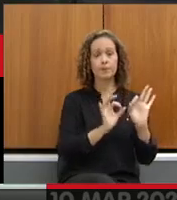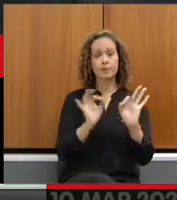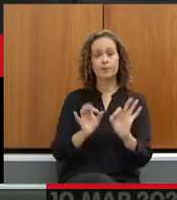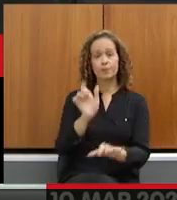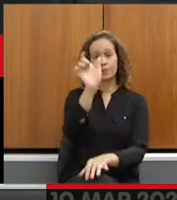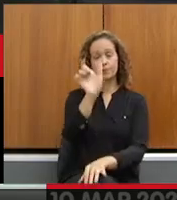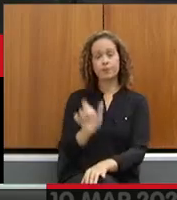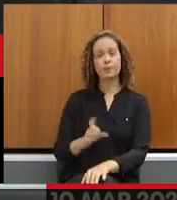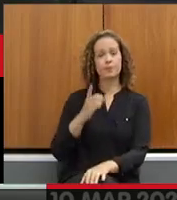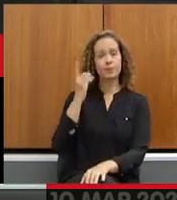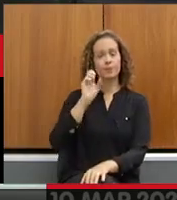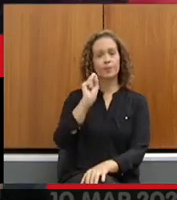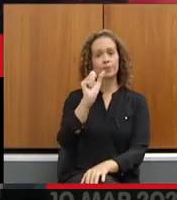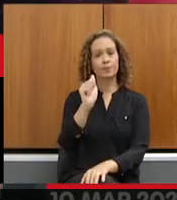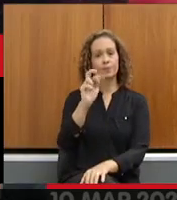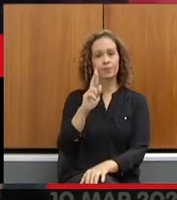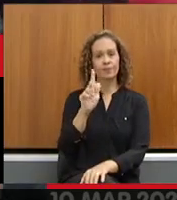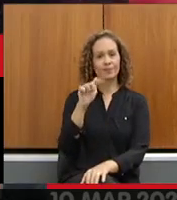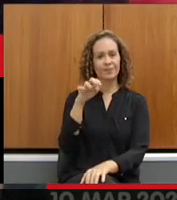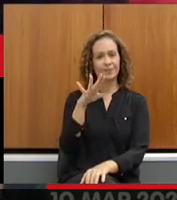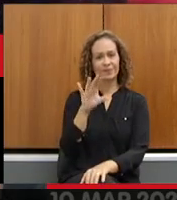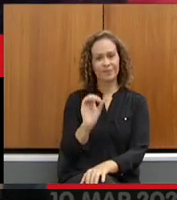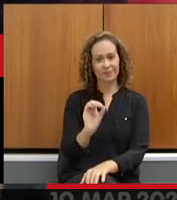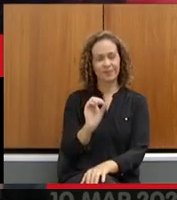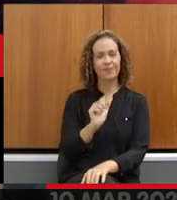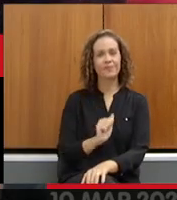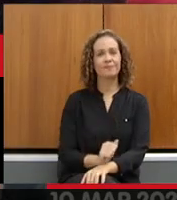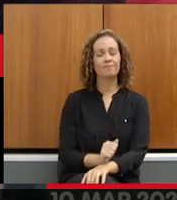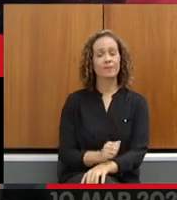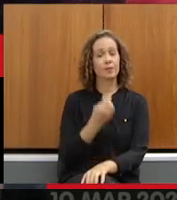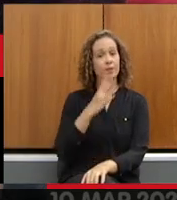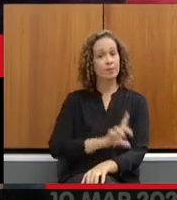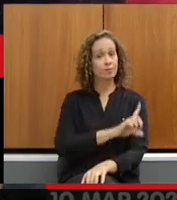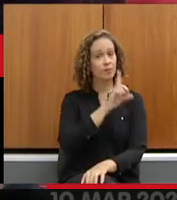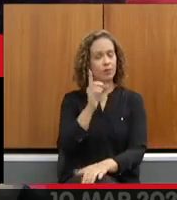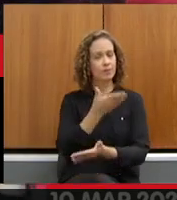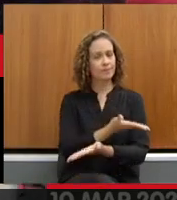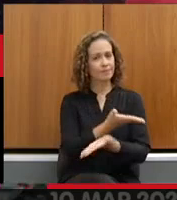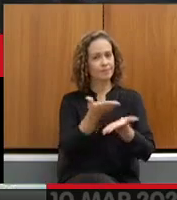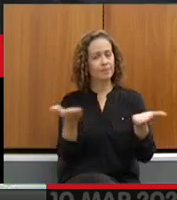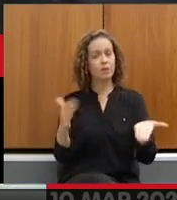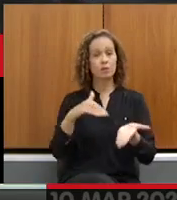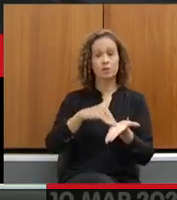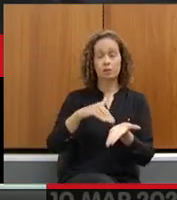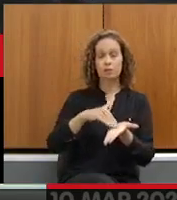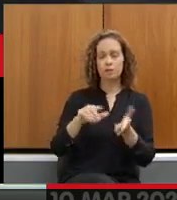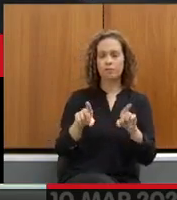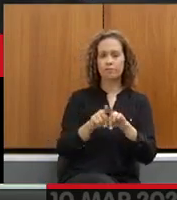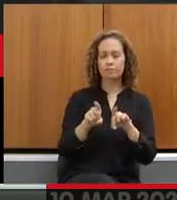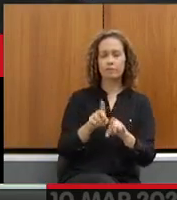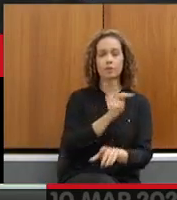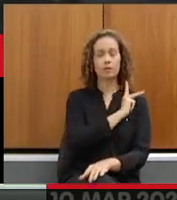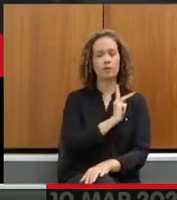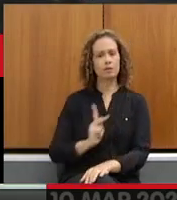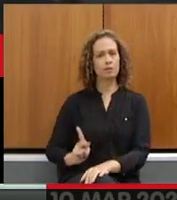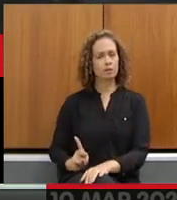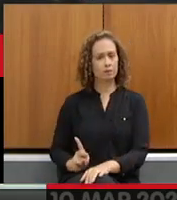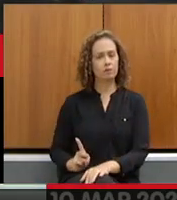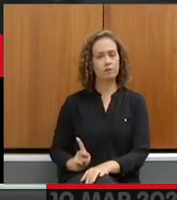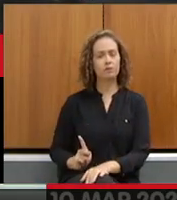Rodrigues em ti Bom dia vossa excelência e os demais presentes no plenário Bom dia secretário só apenas